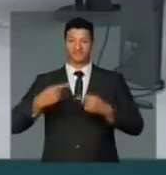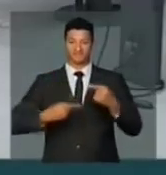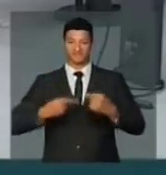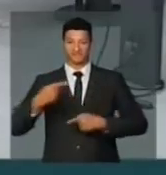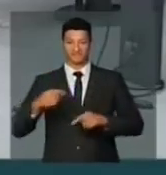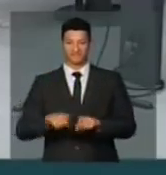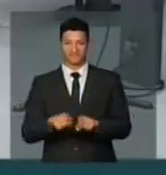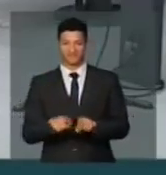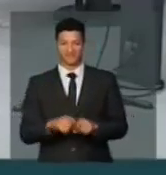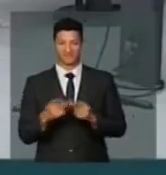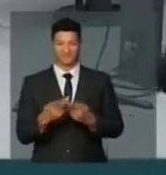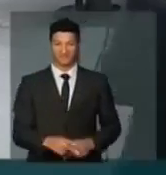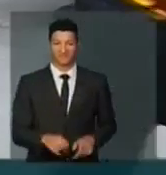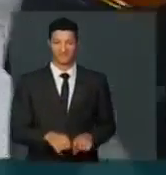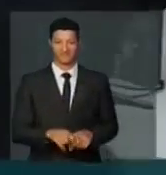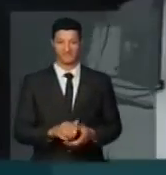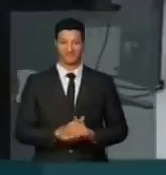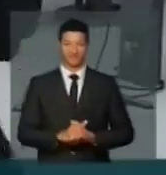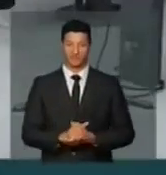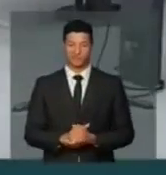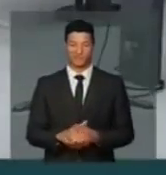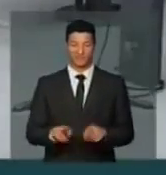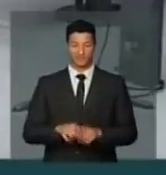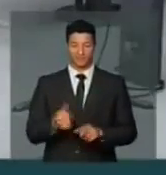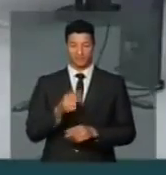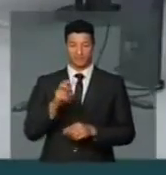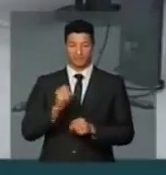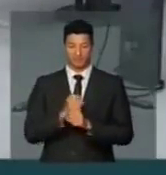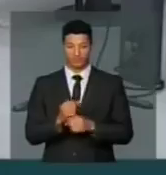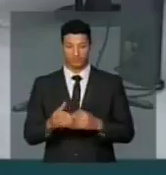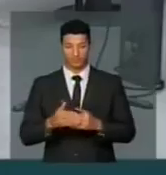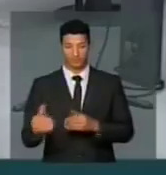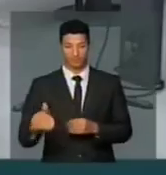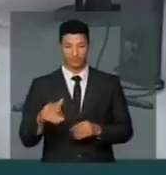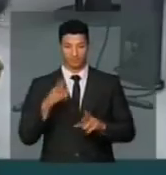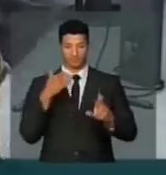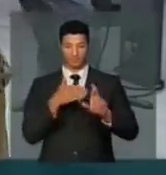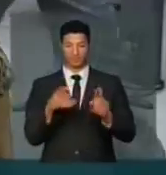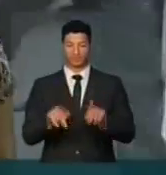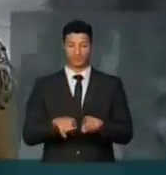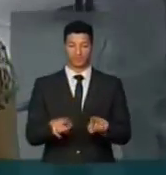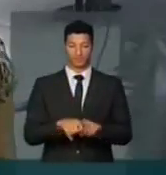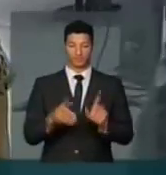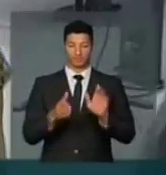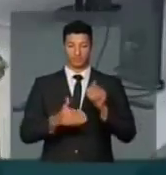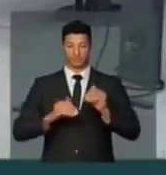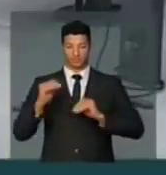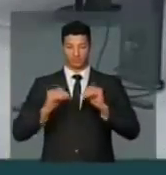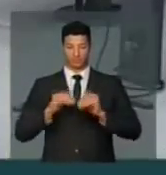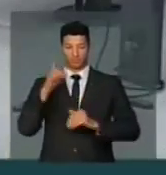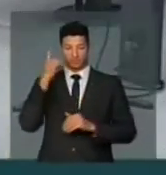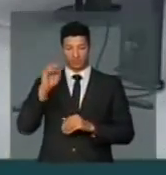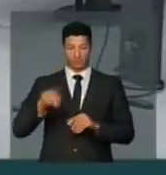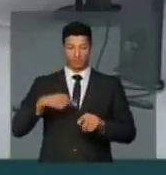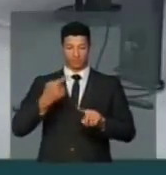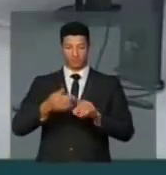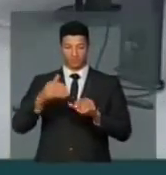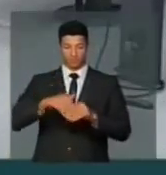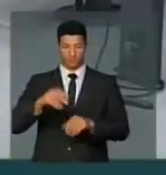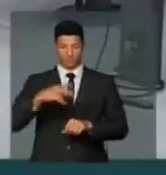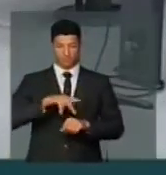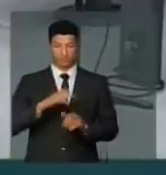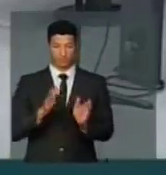na idade, mas já com 15 anos de carreira, 15 anos de estrada, não é à toa que representa o que representa e foi proporcionalmente o deputado mais bem votado do